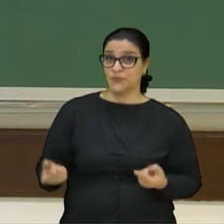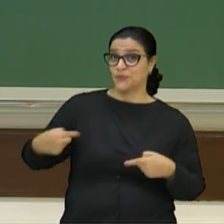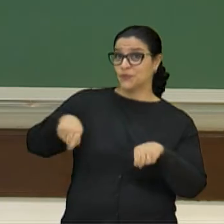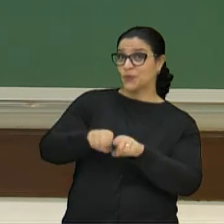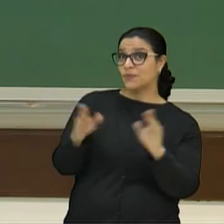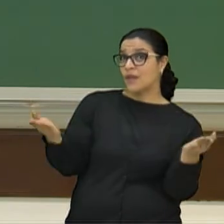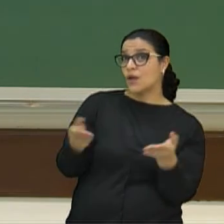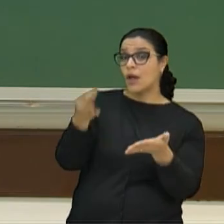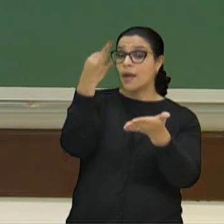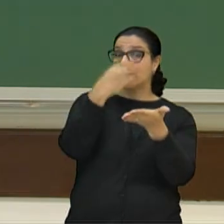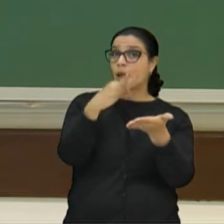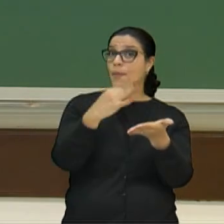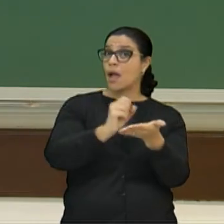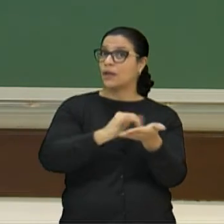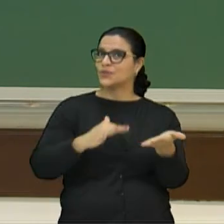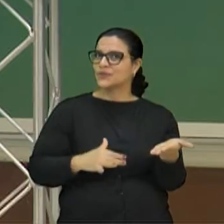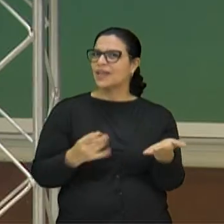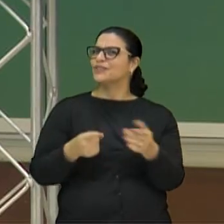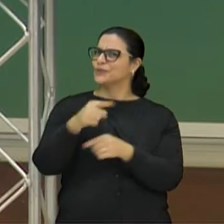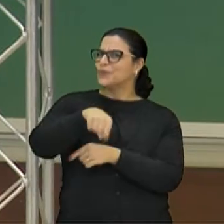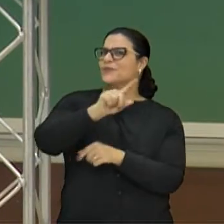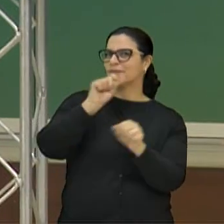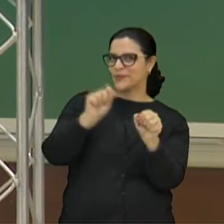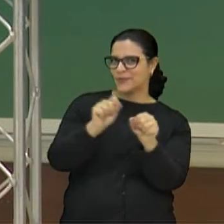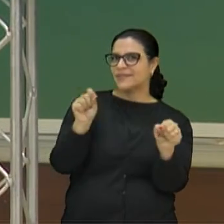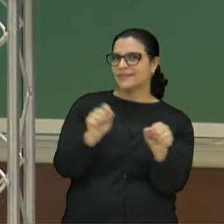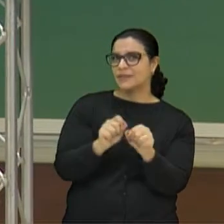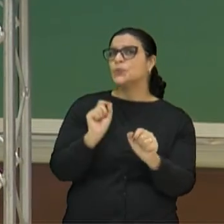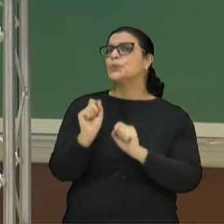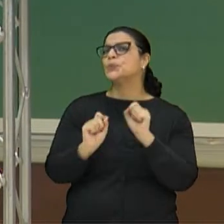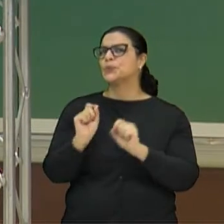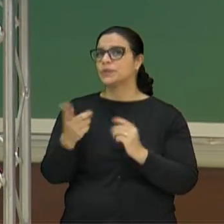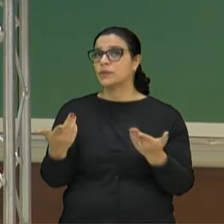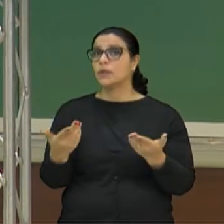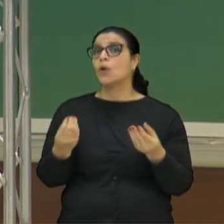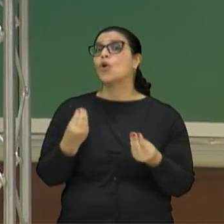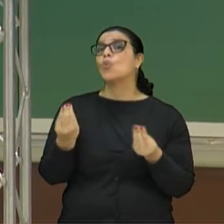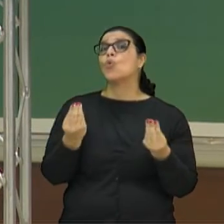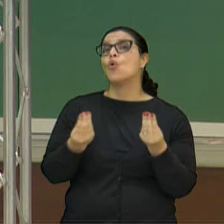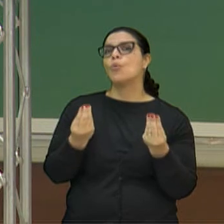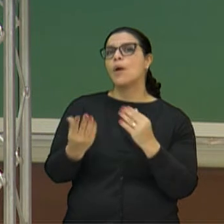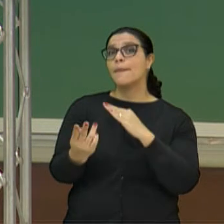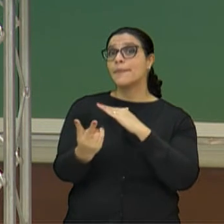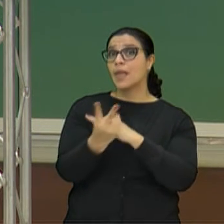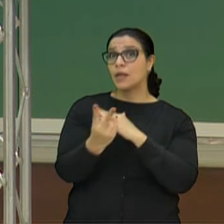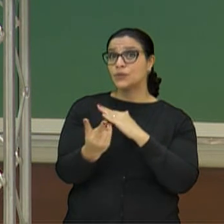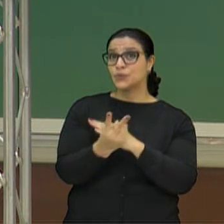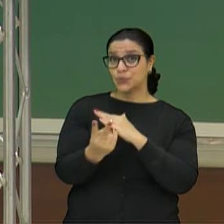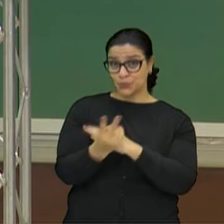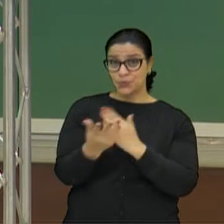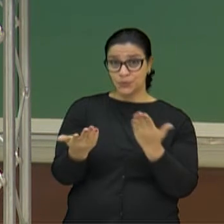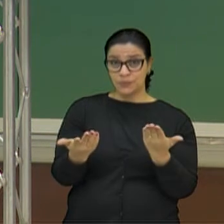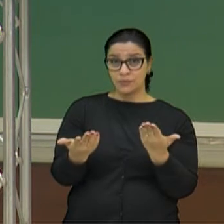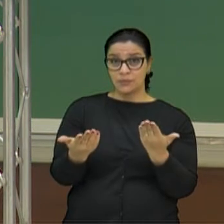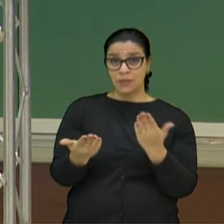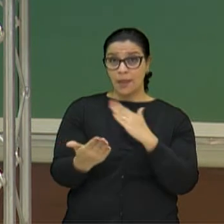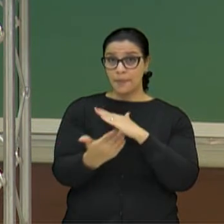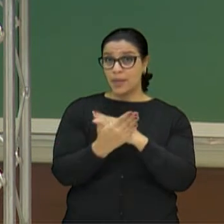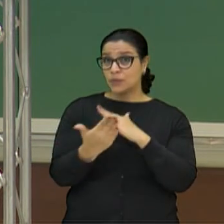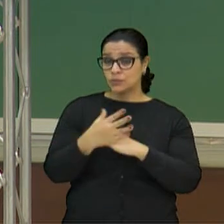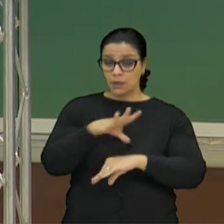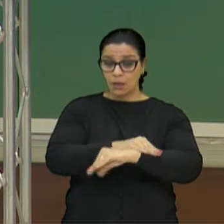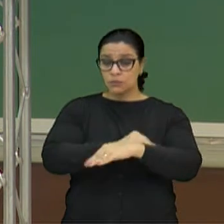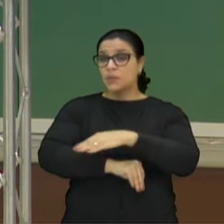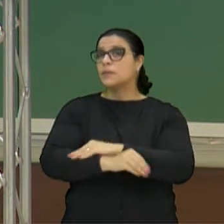Voltando então, pessoal, com a correção da atividade que eu tinha deixado aqui para vocês, que era o quê? Benefícios da